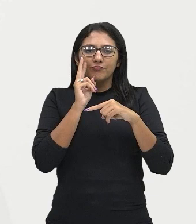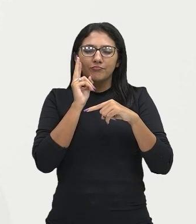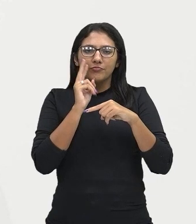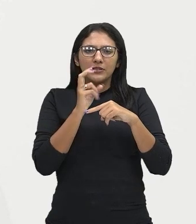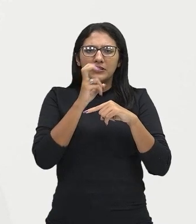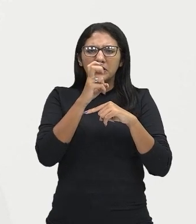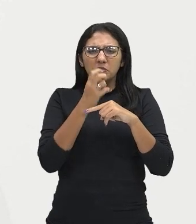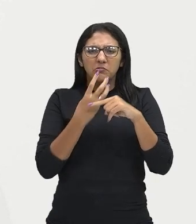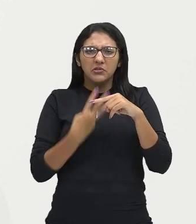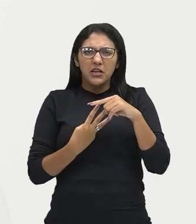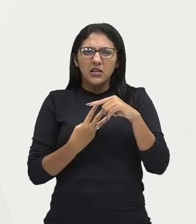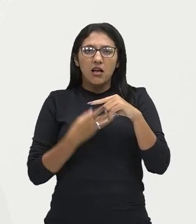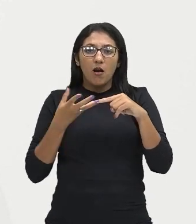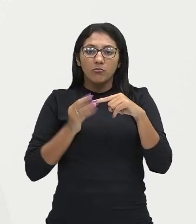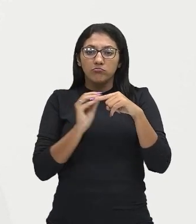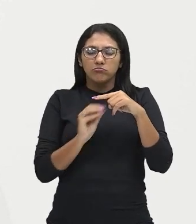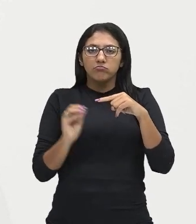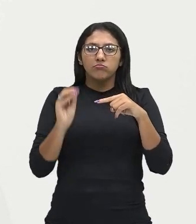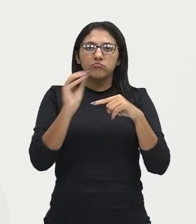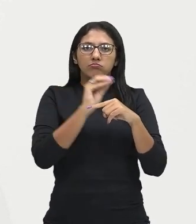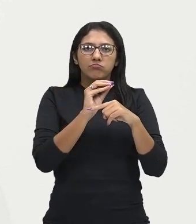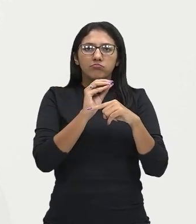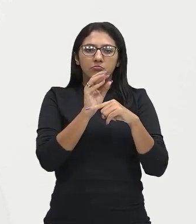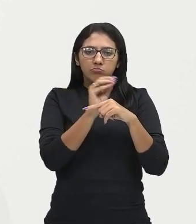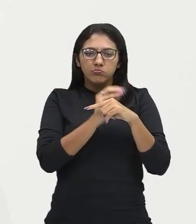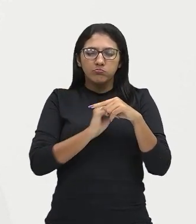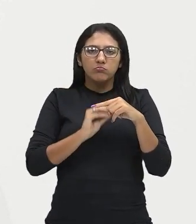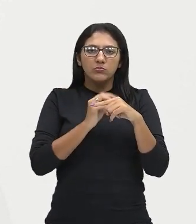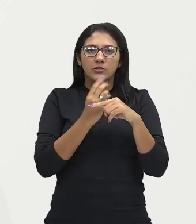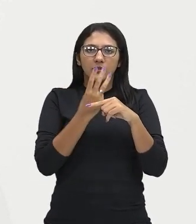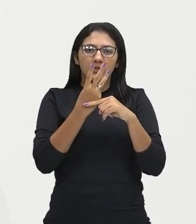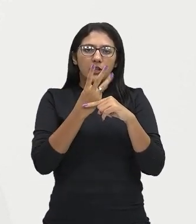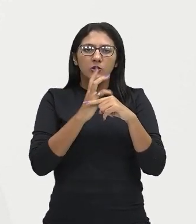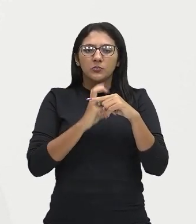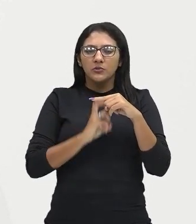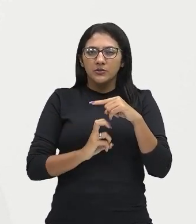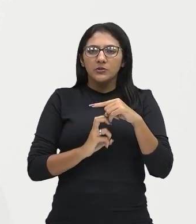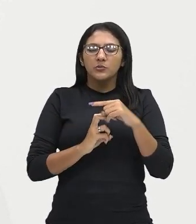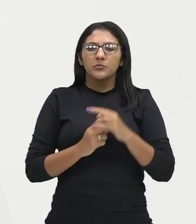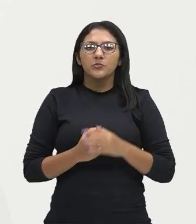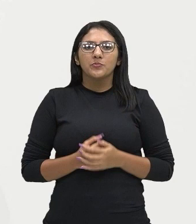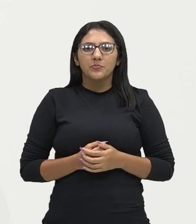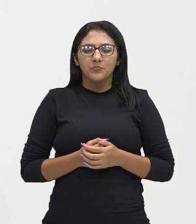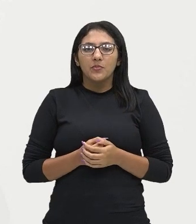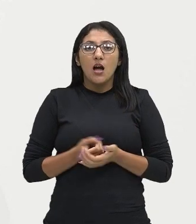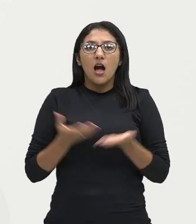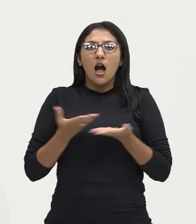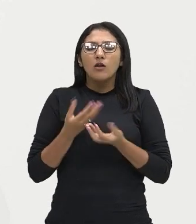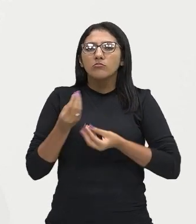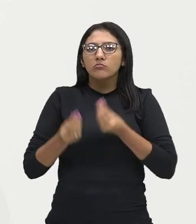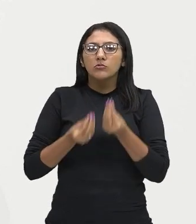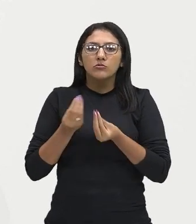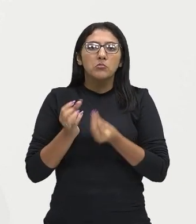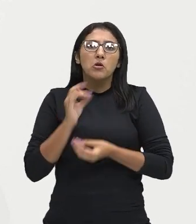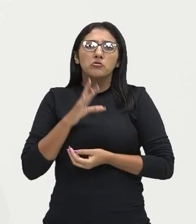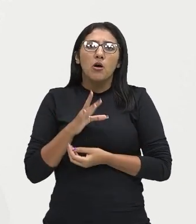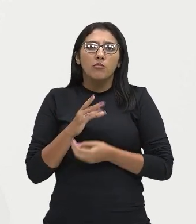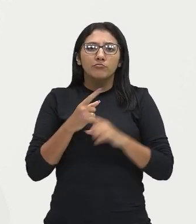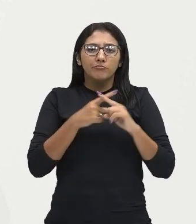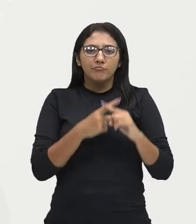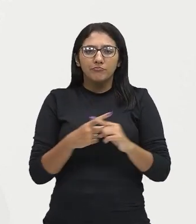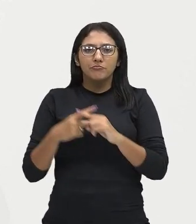Invertendo vai ficar 3 sobre 5. que a gente faz agora? Agora a gente multiplica,